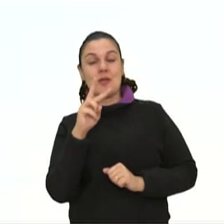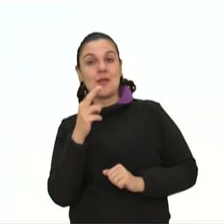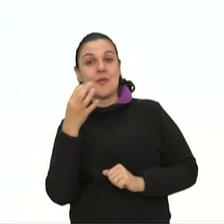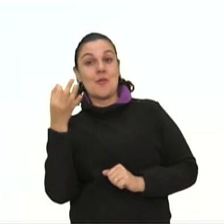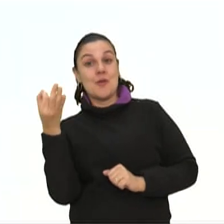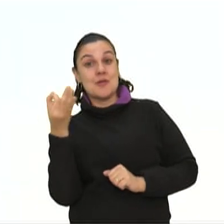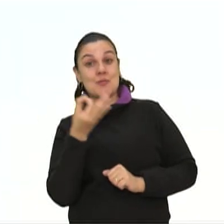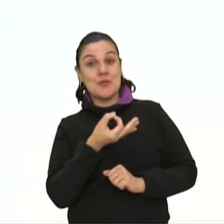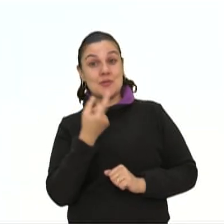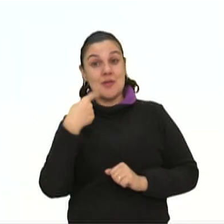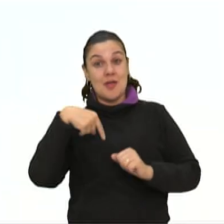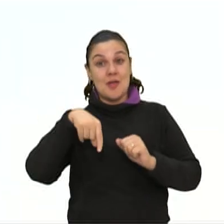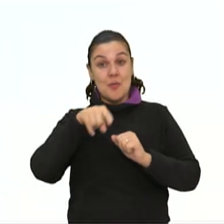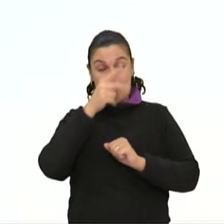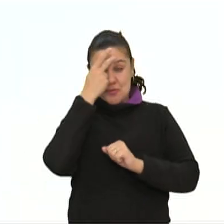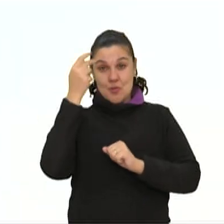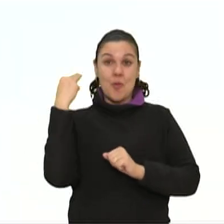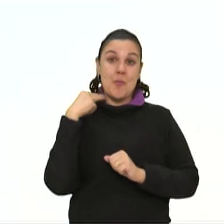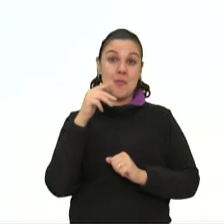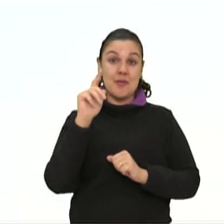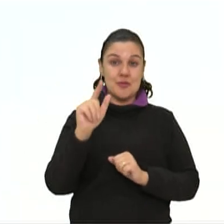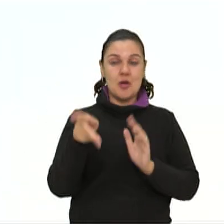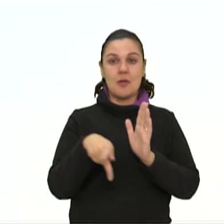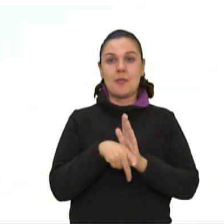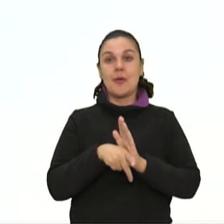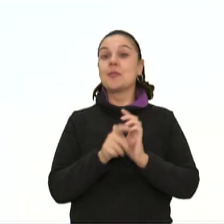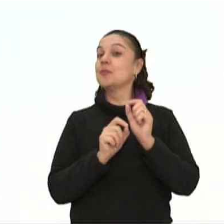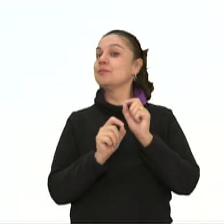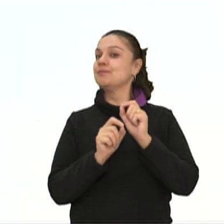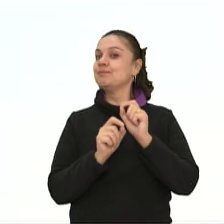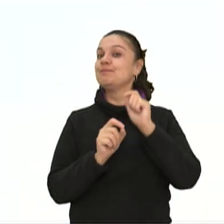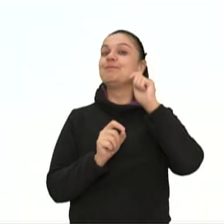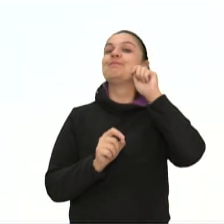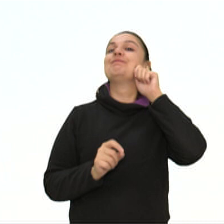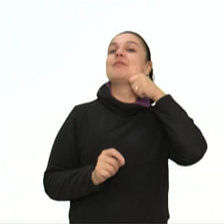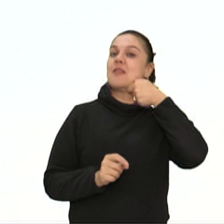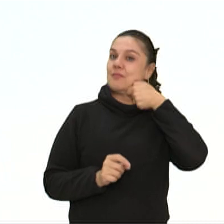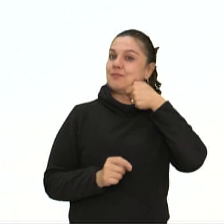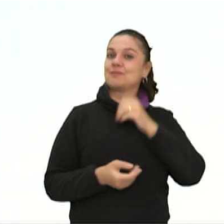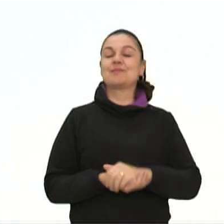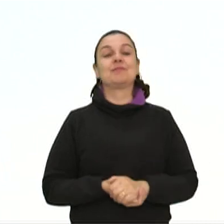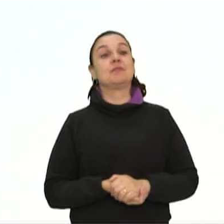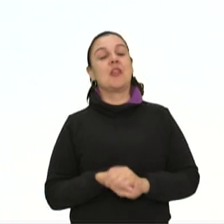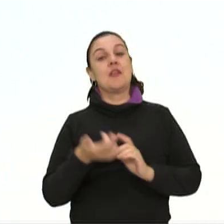52% da população das Minas Gerais era formado por negros.